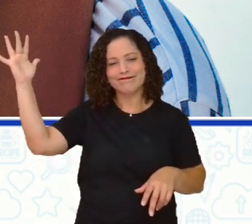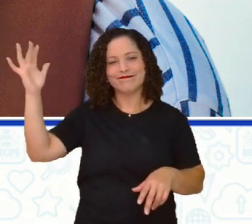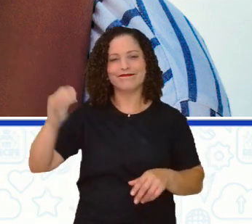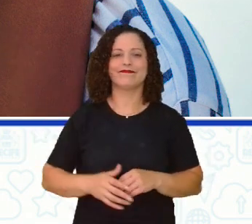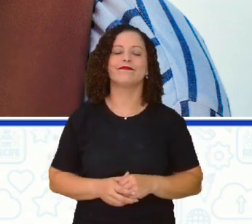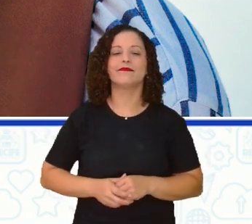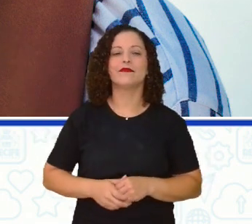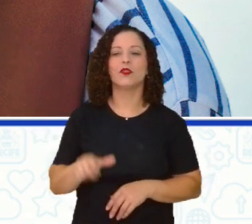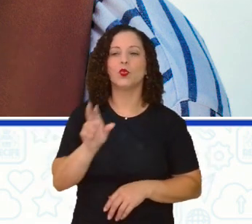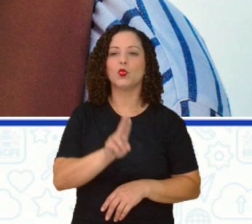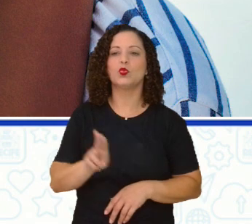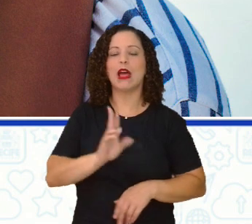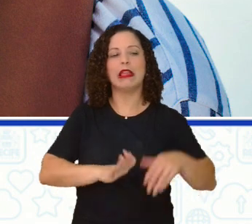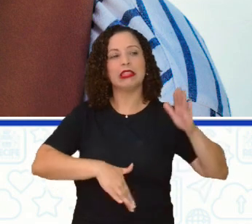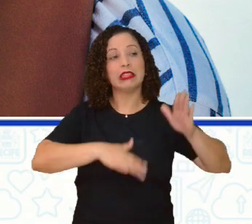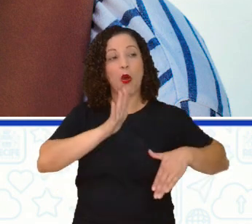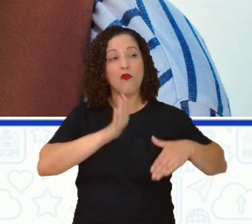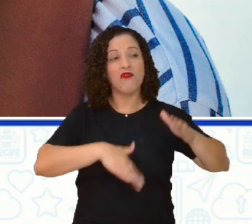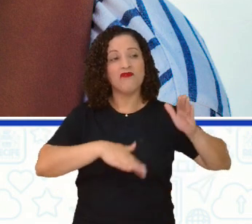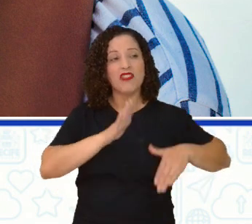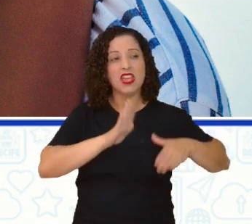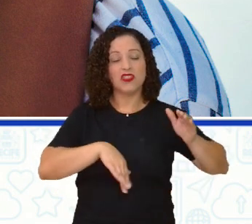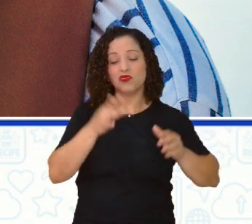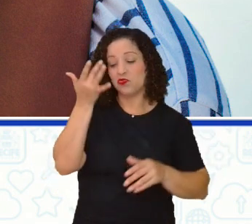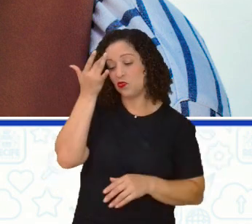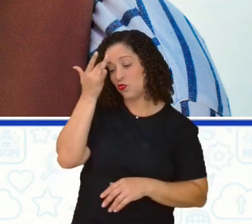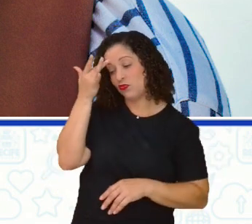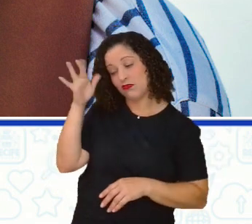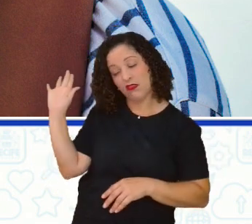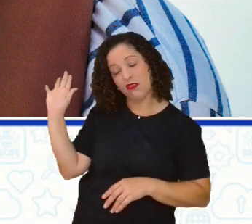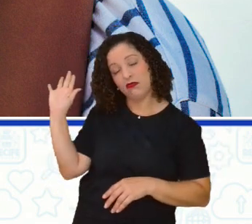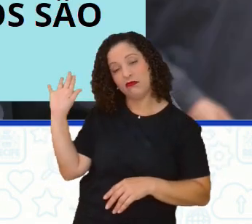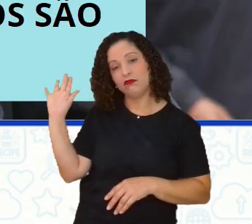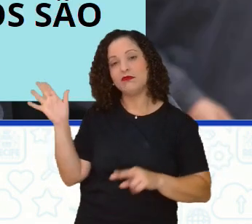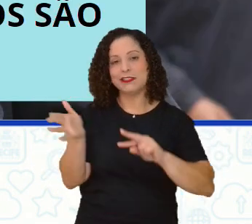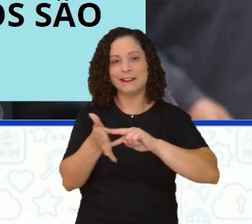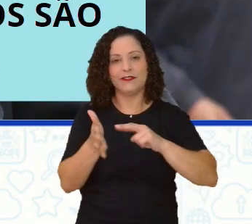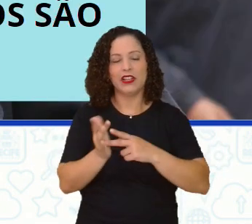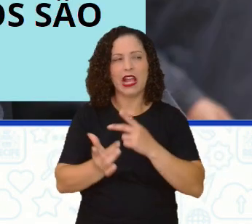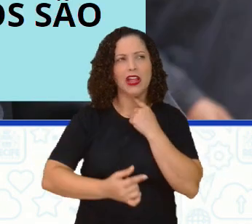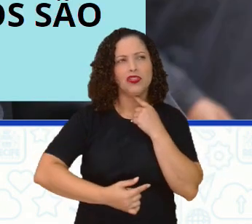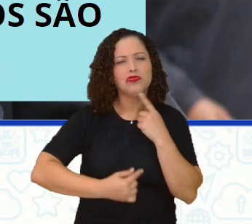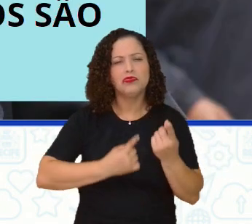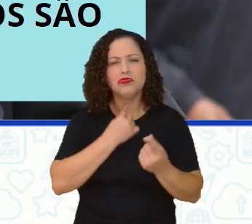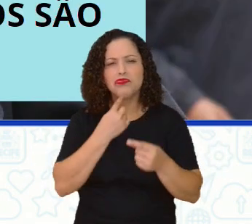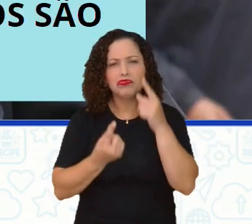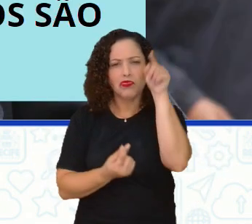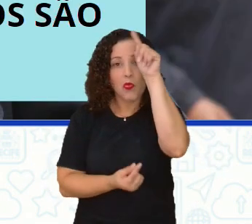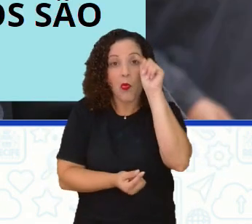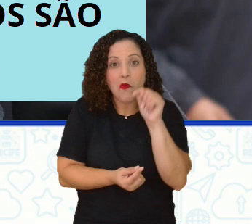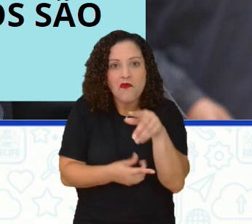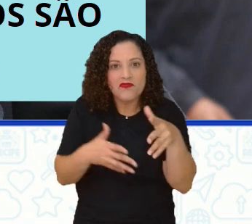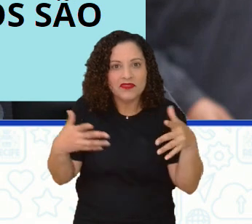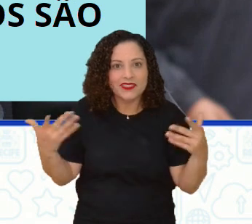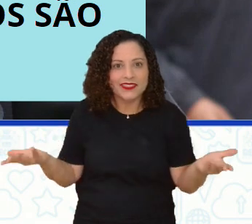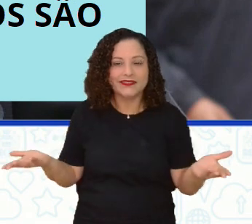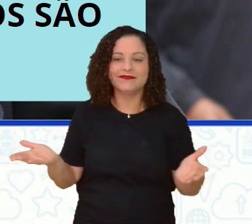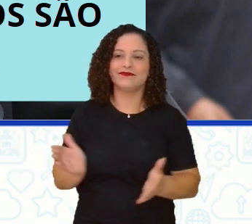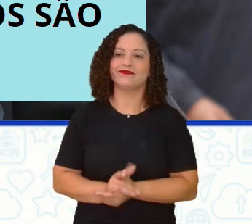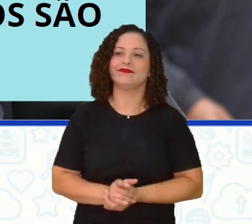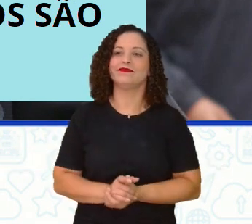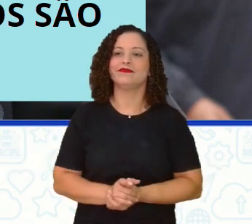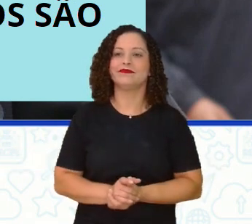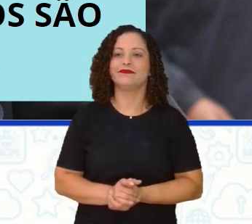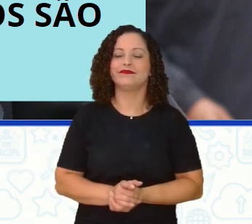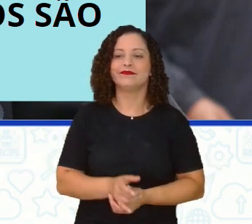usamos talvez, provavelmente, não é? É um advérbio de dúvida. Os meninos são irmãos, não é?